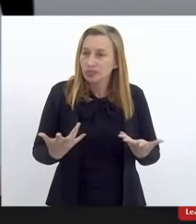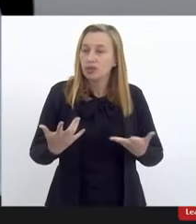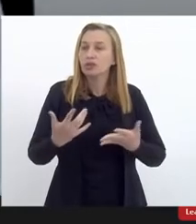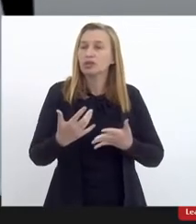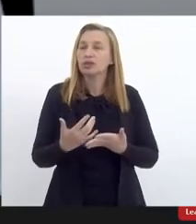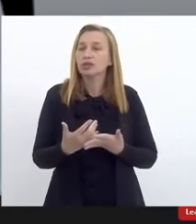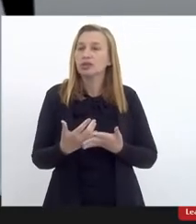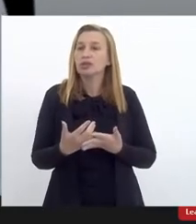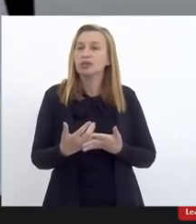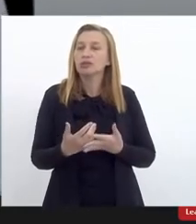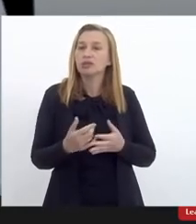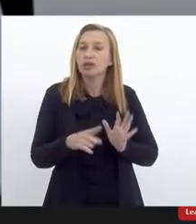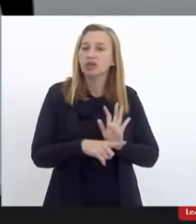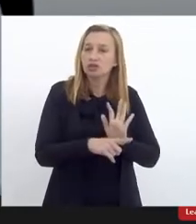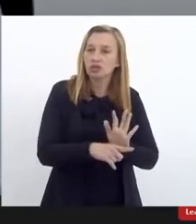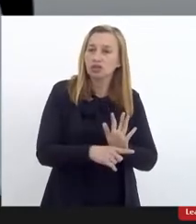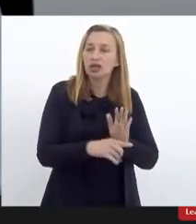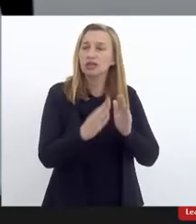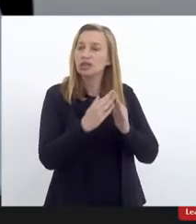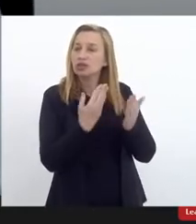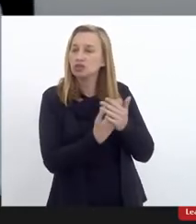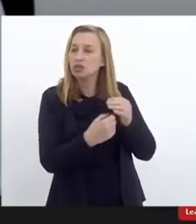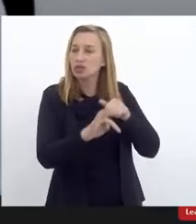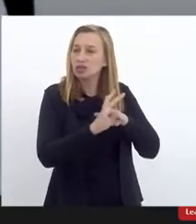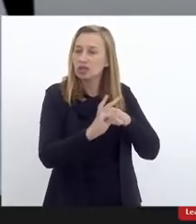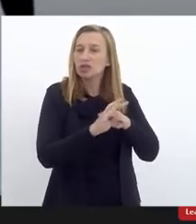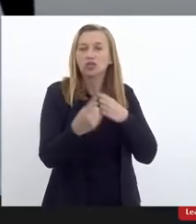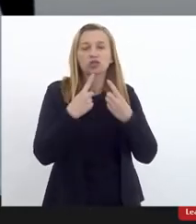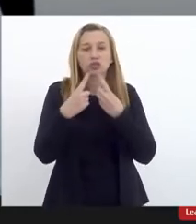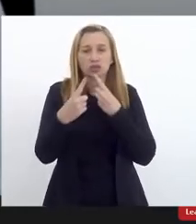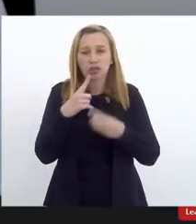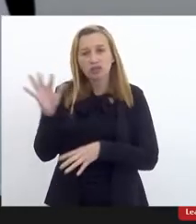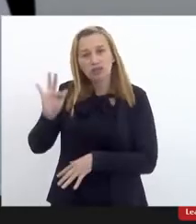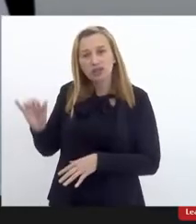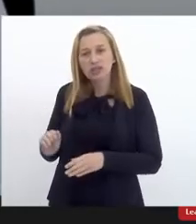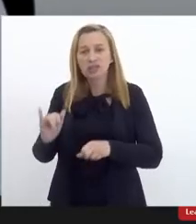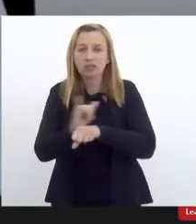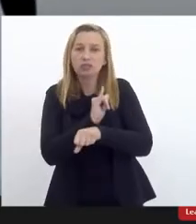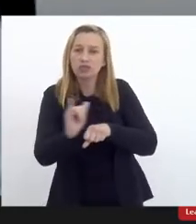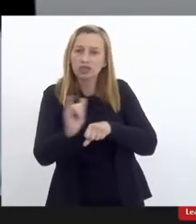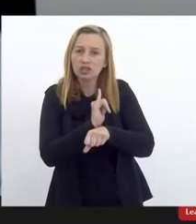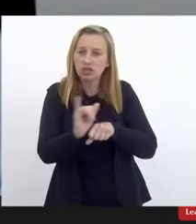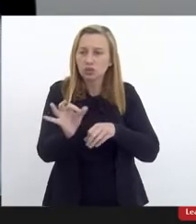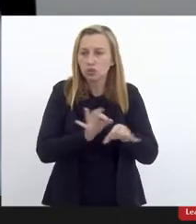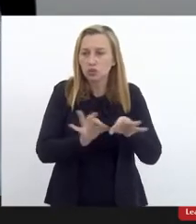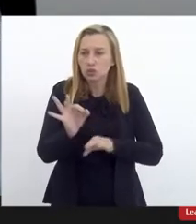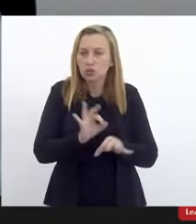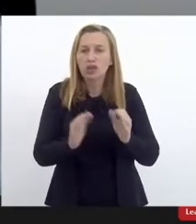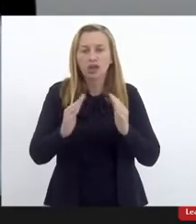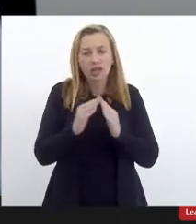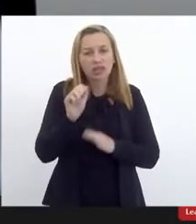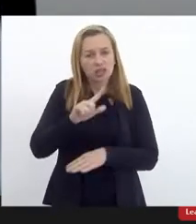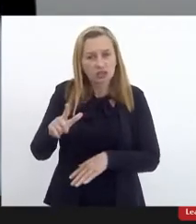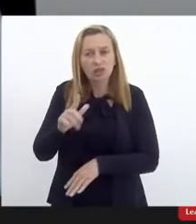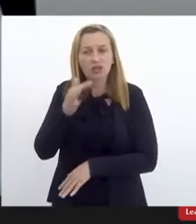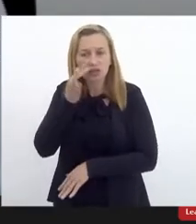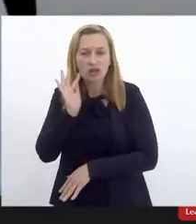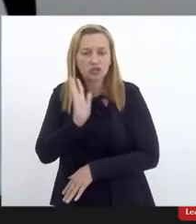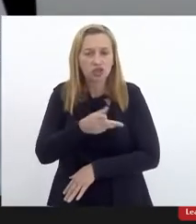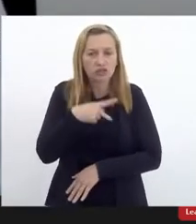com a administração da FAETEC, nos debates com a Fazenda, com o planejamento, para cada civil, como o Flávio já mencionou, inclusive a